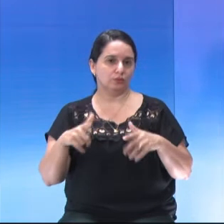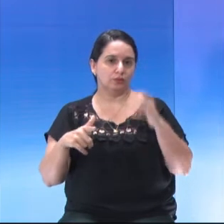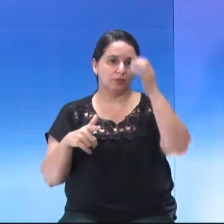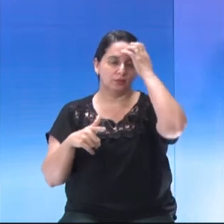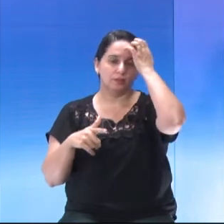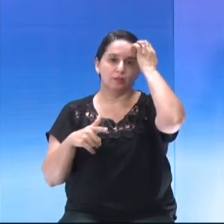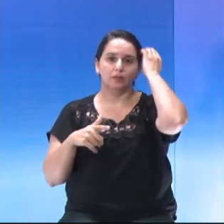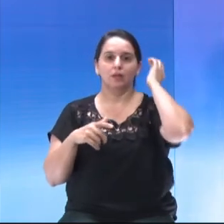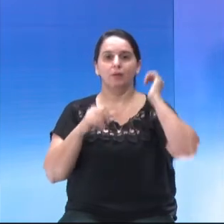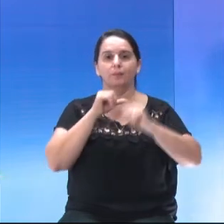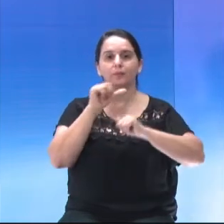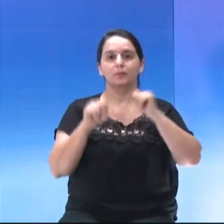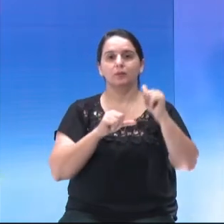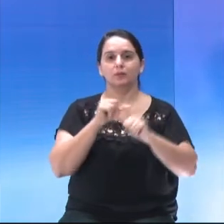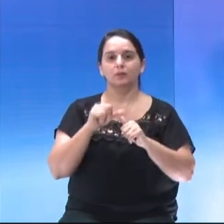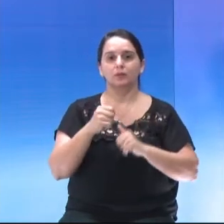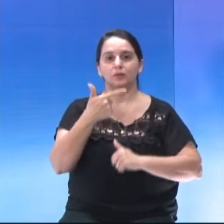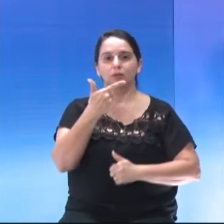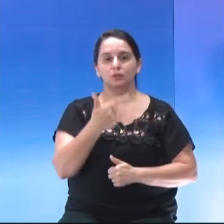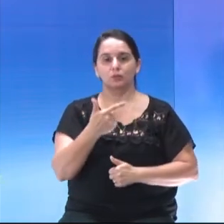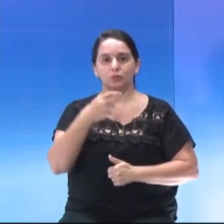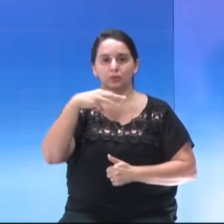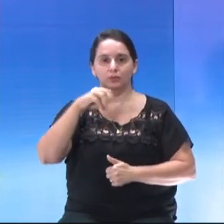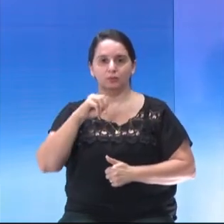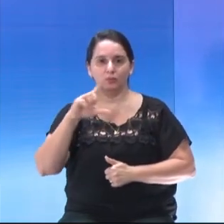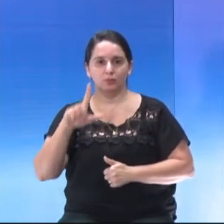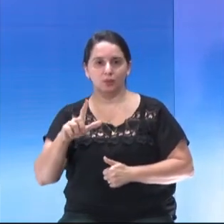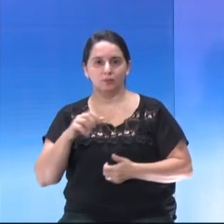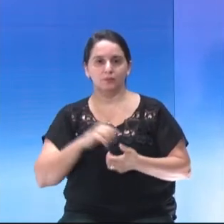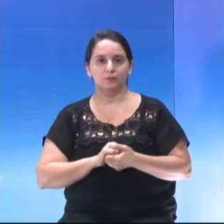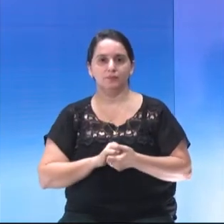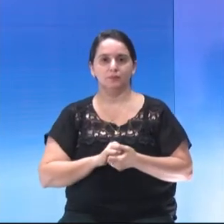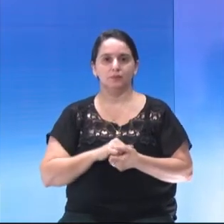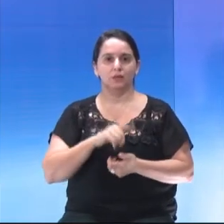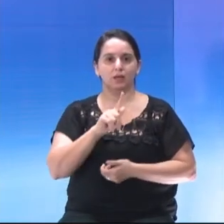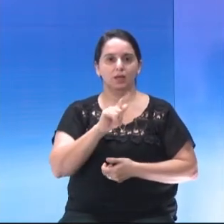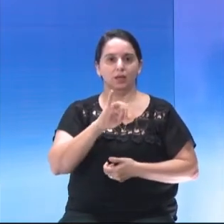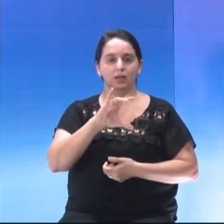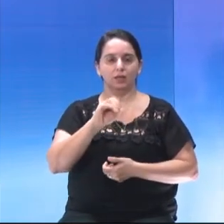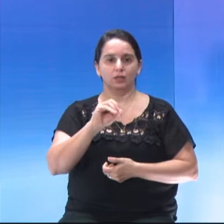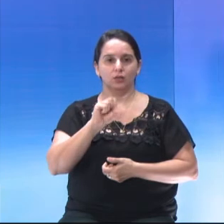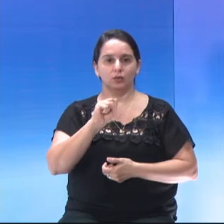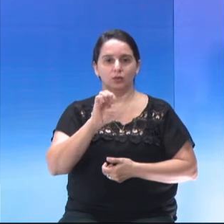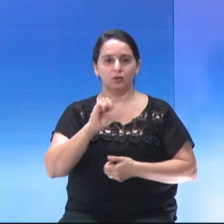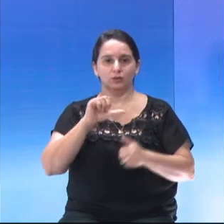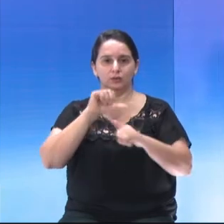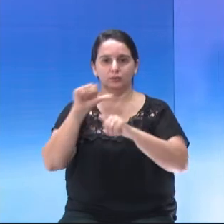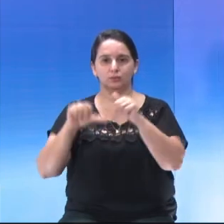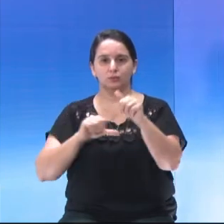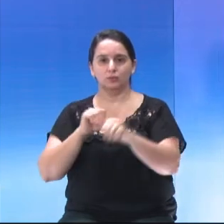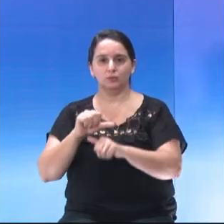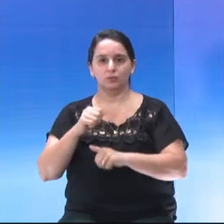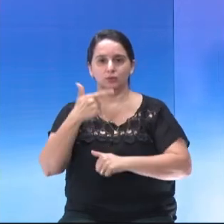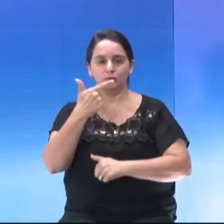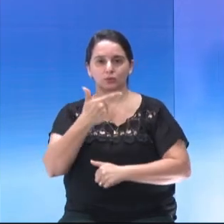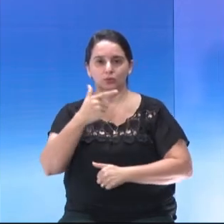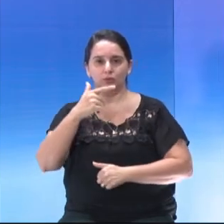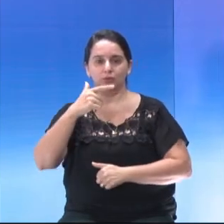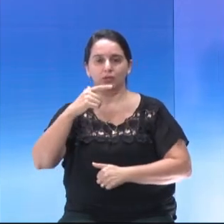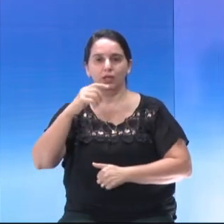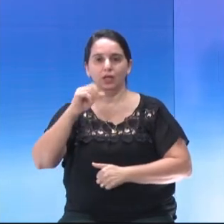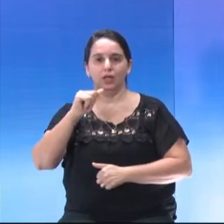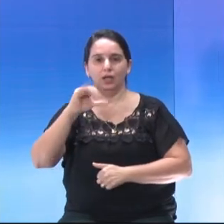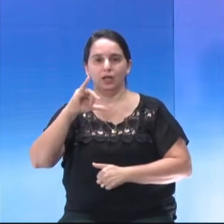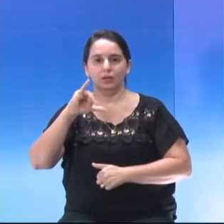a glicose é convertida em 2 moléculas de ácido lático. Aí está a glicose sendo convertida em 2 moléculas de